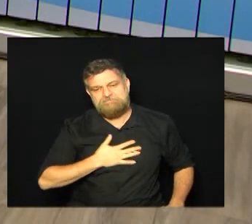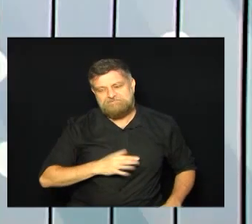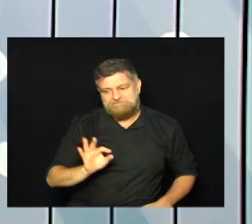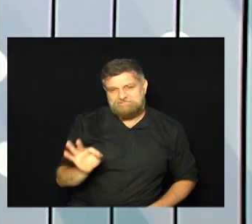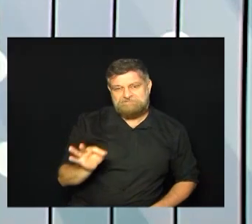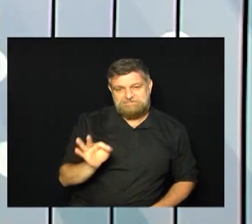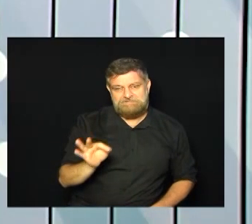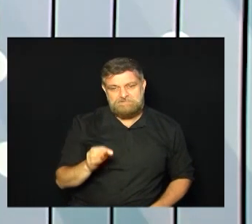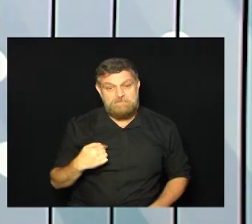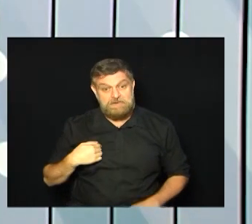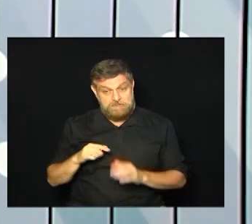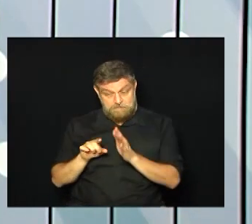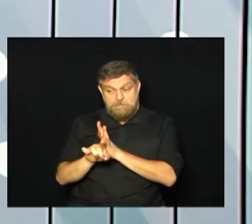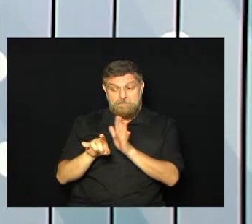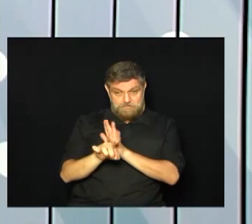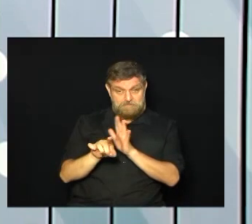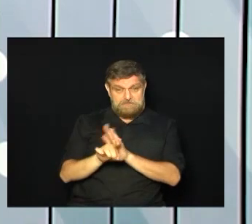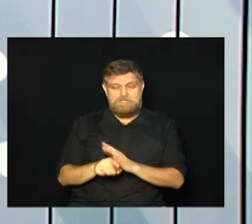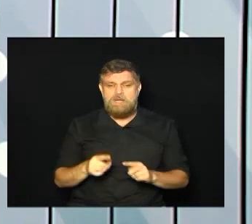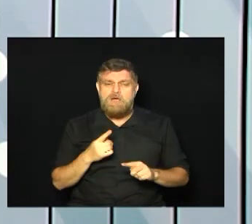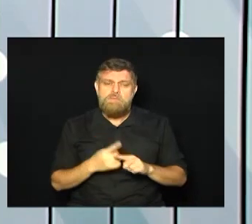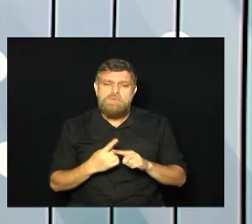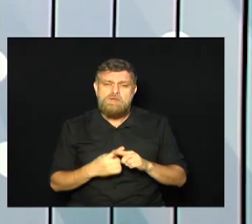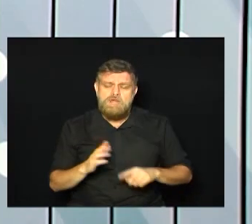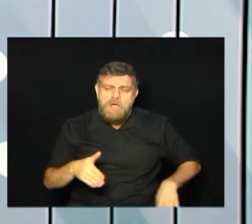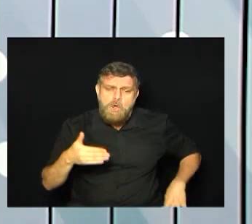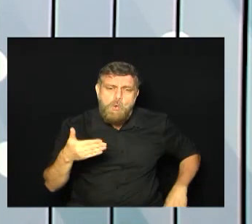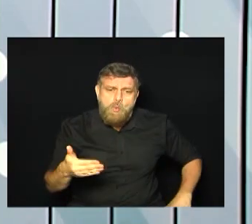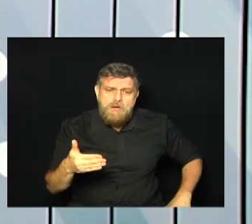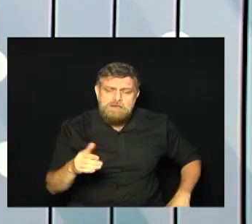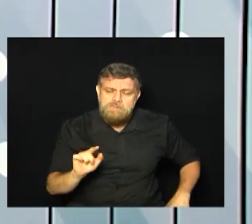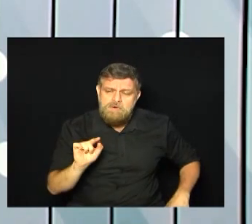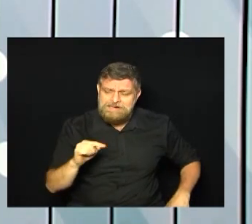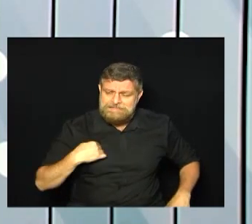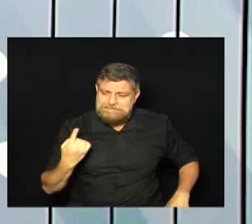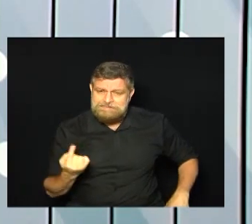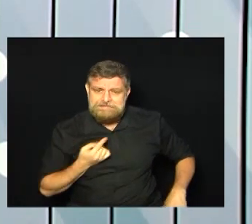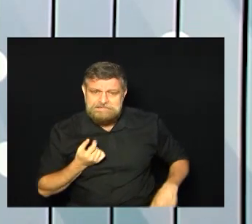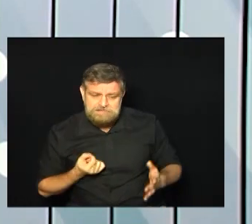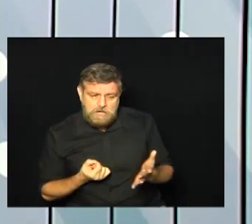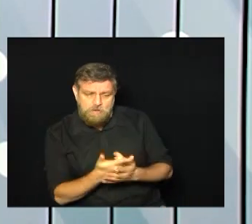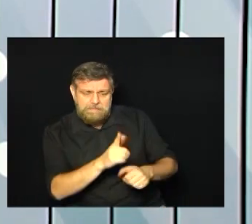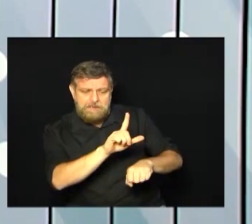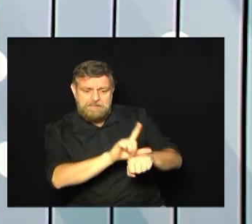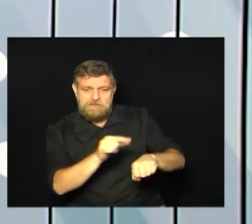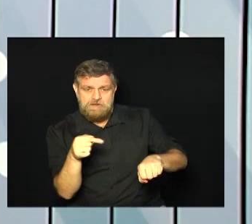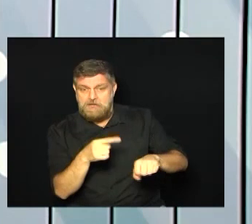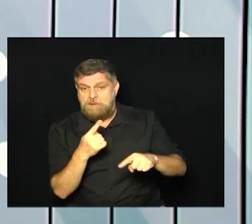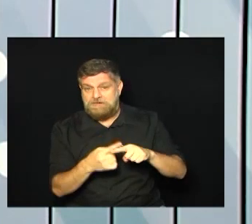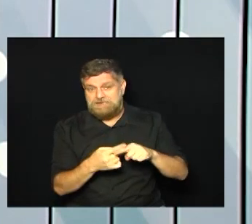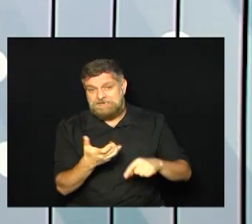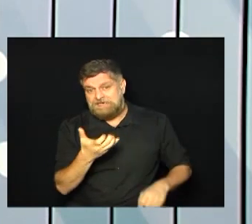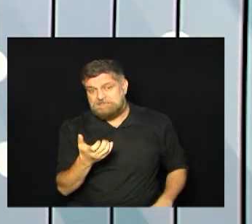Exatamente isso que eu ia perguntar, porque quando vale a pena a gente comprar um item numa loja só por causa